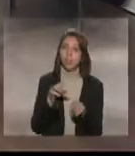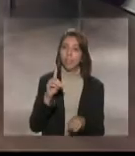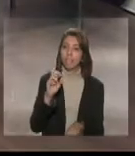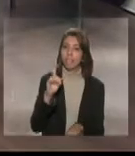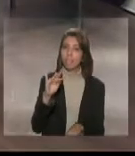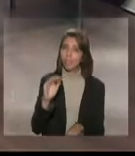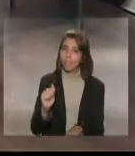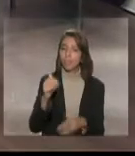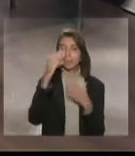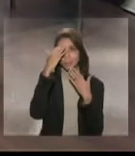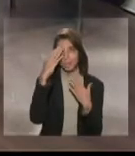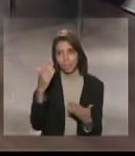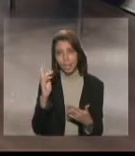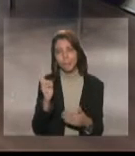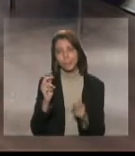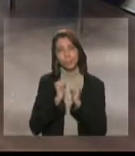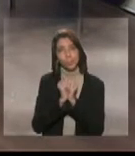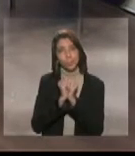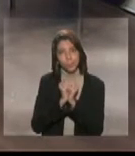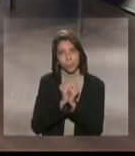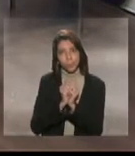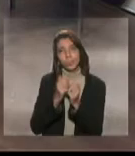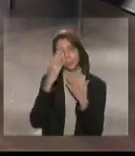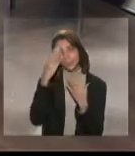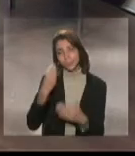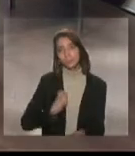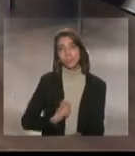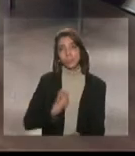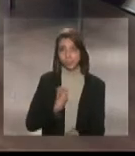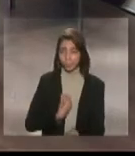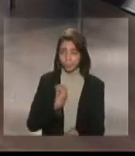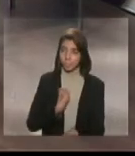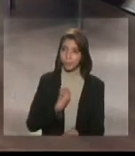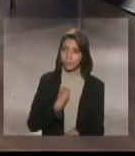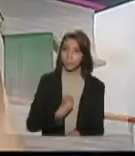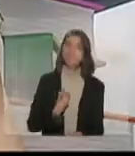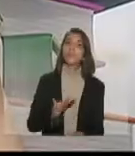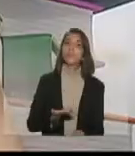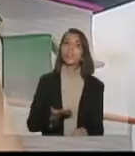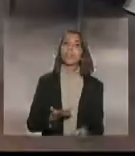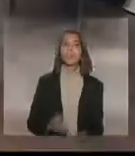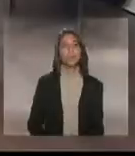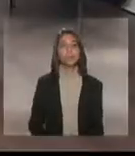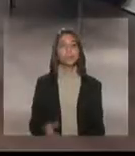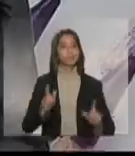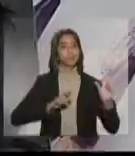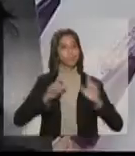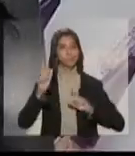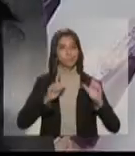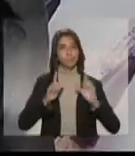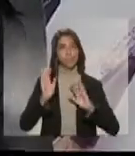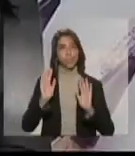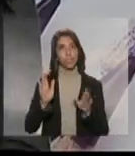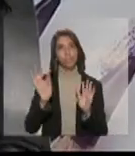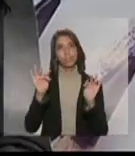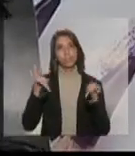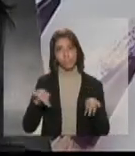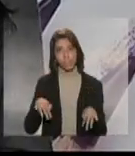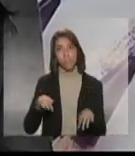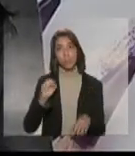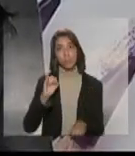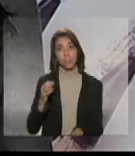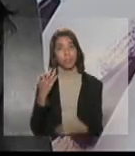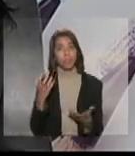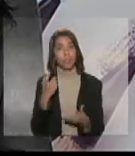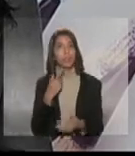consultora que está sempre com a gente obrigada mais uma vez pela sua participação é o nosso programa já está terminando